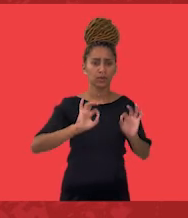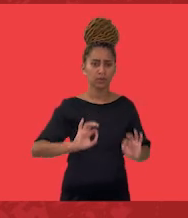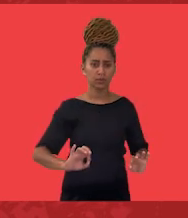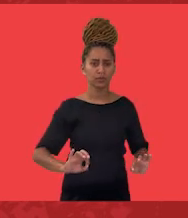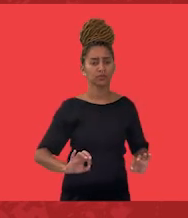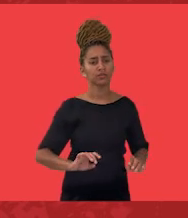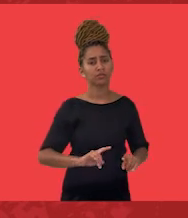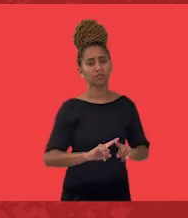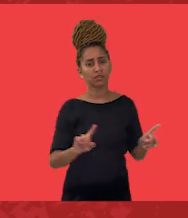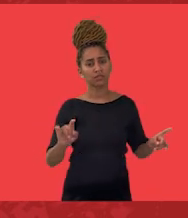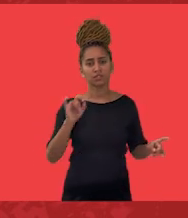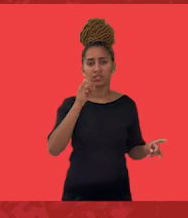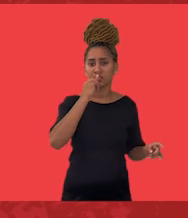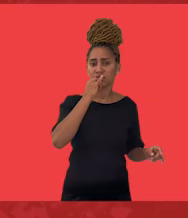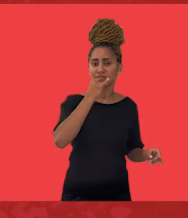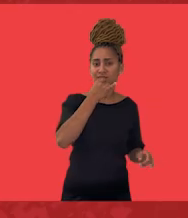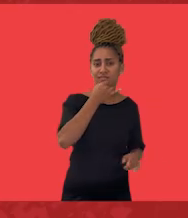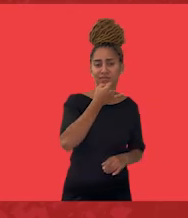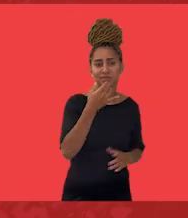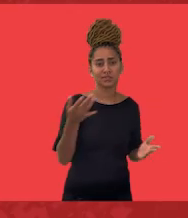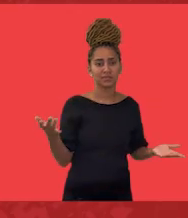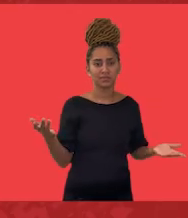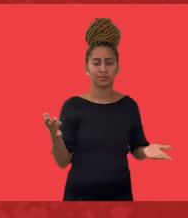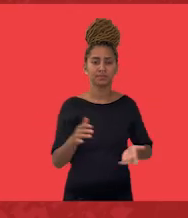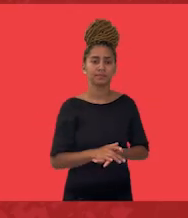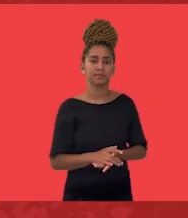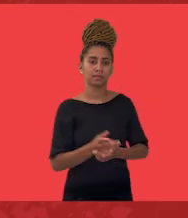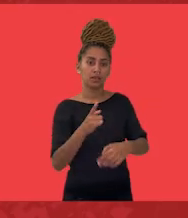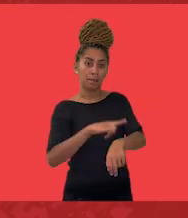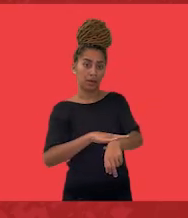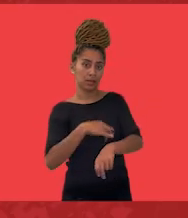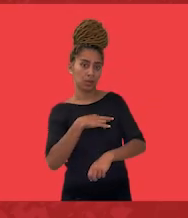anéis e lençóis dourados, eu e você,